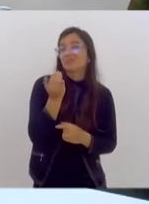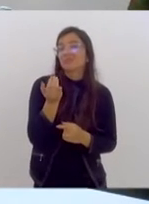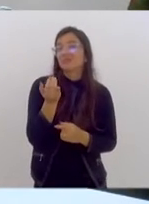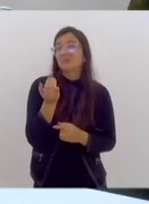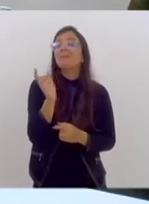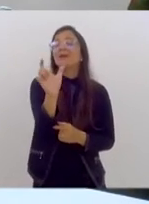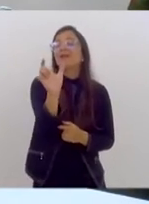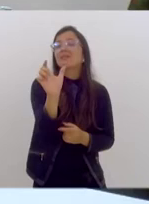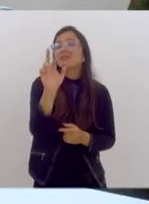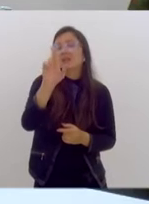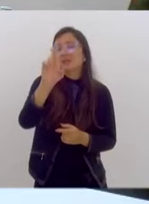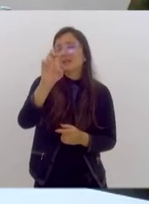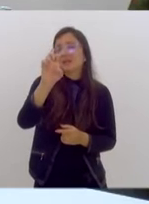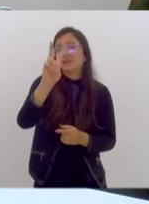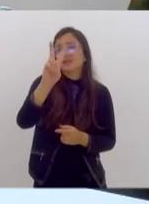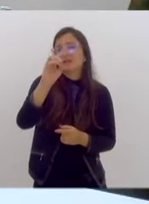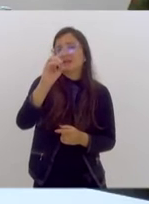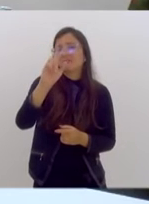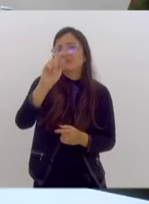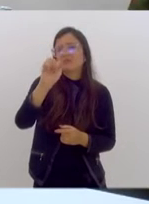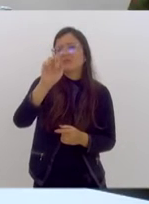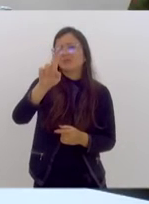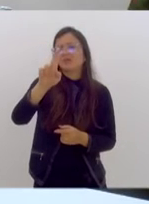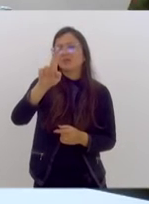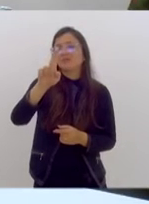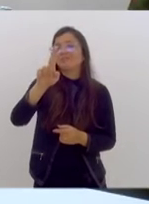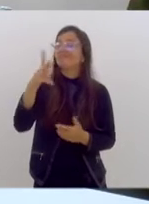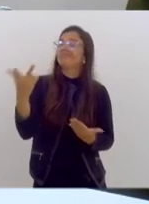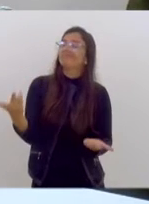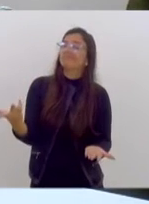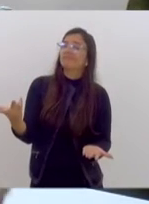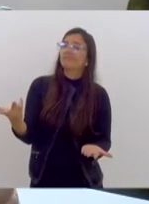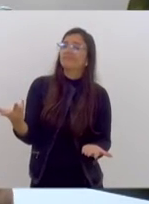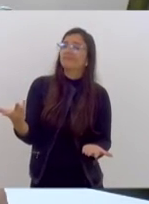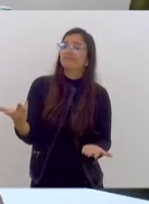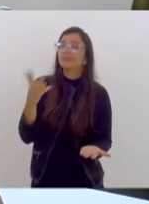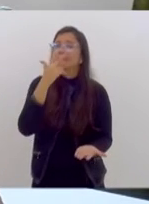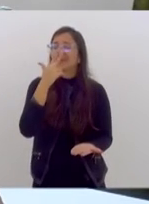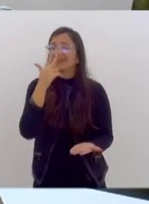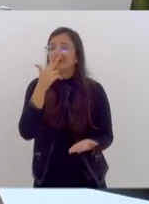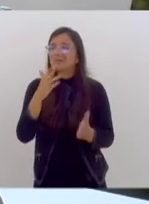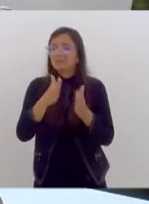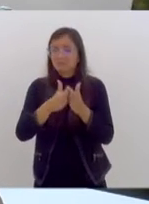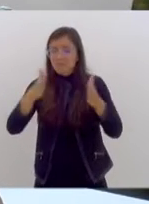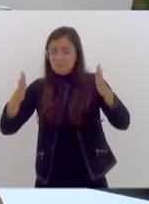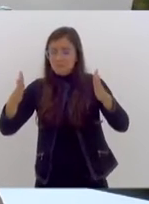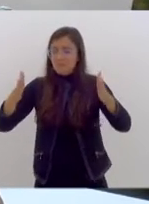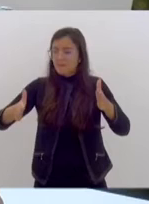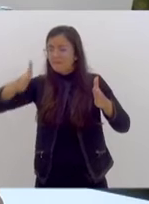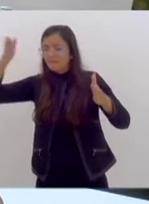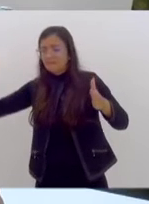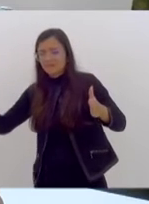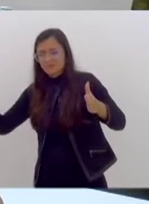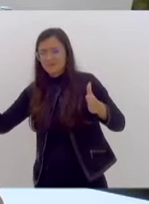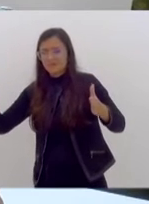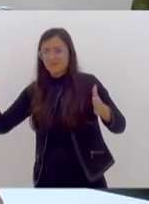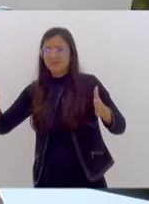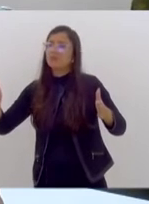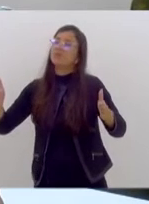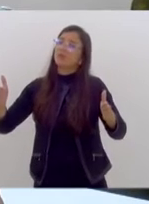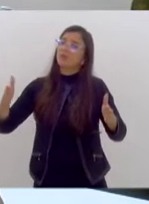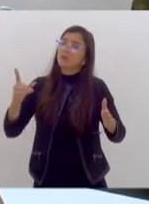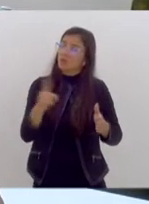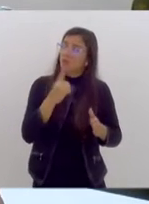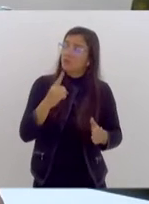revogar significa suprimir a prorrogação né Eu acho que a progregação foi temerária o nosso relatório É enfático